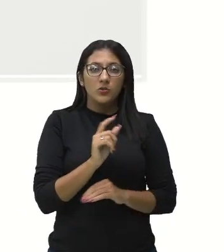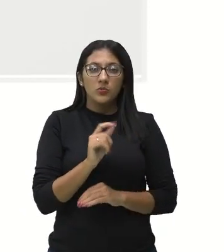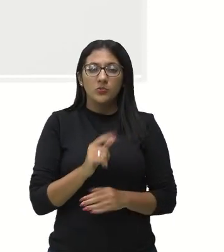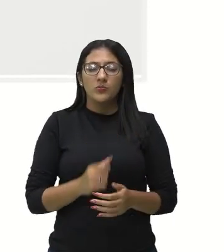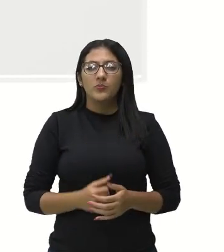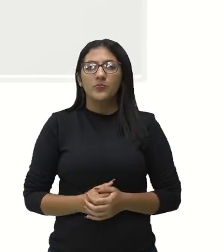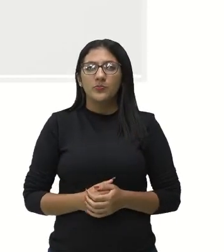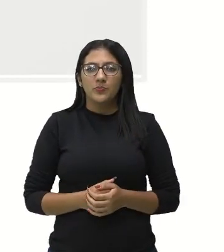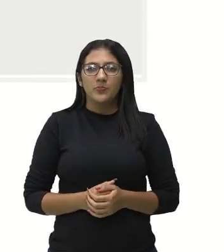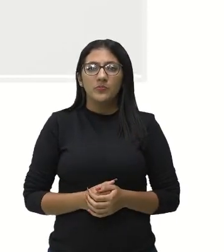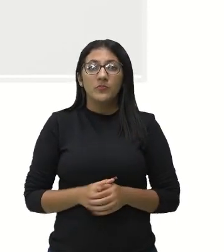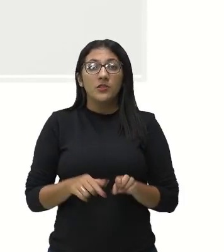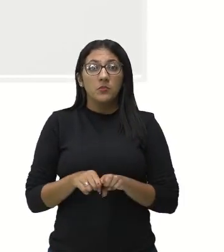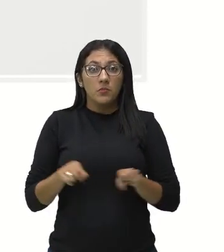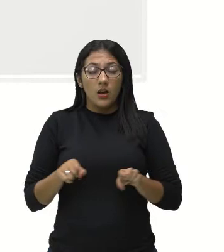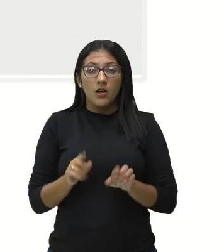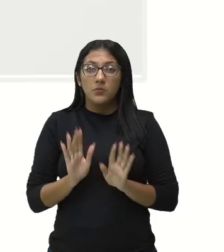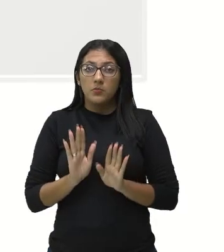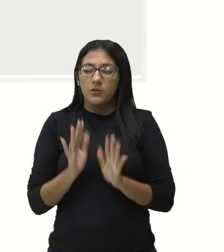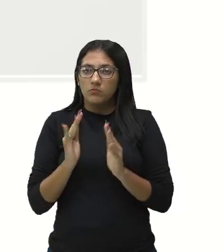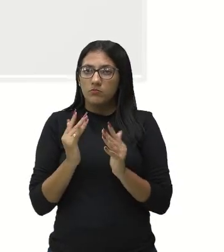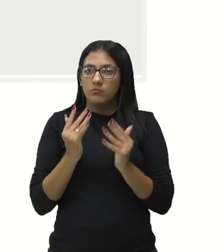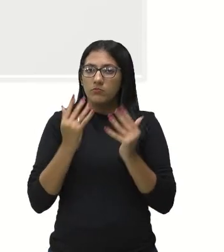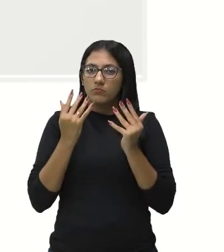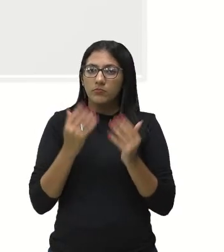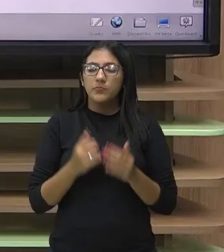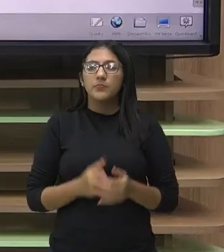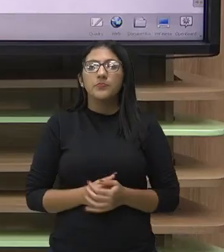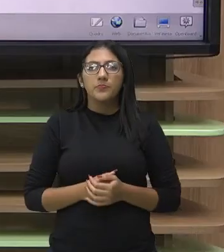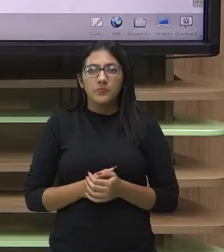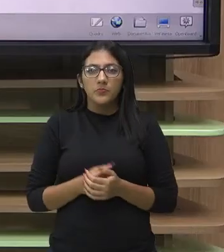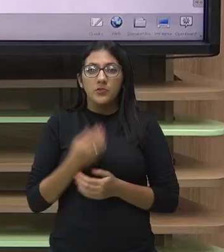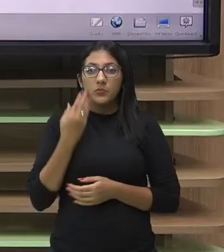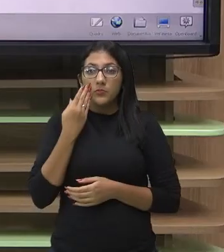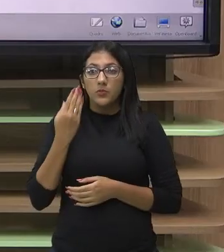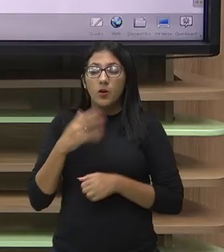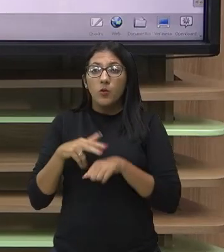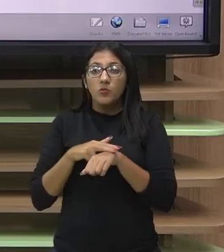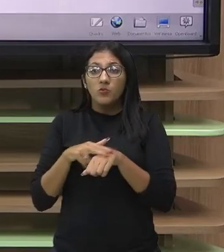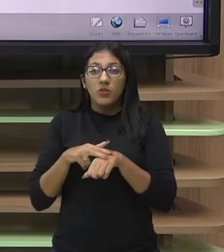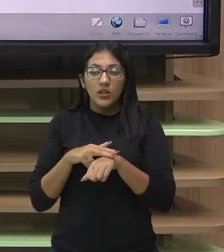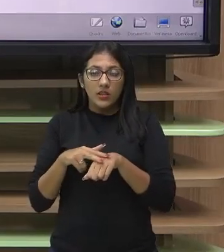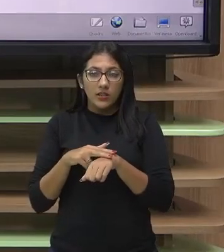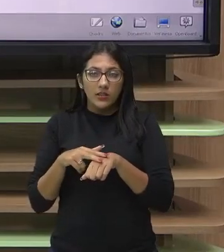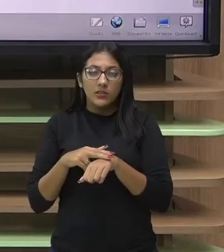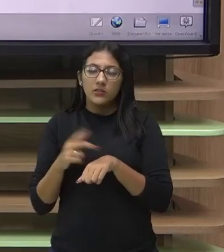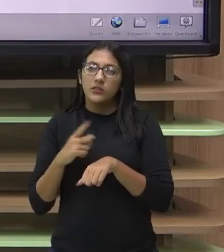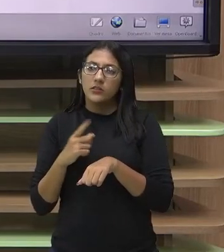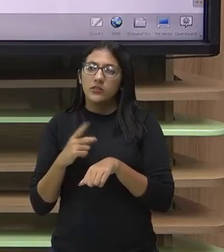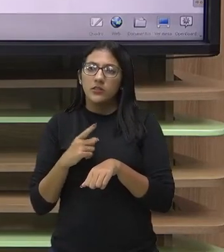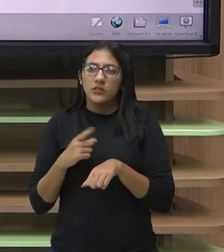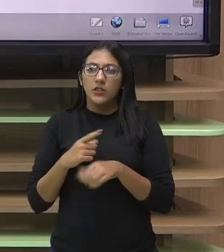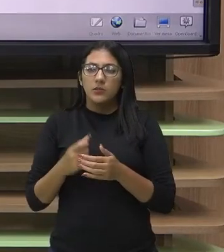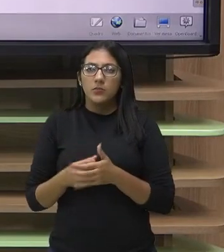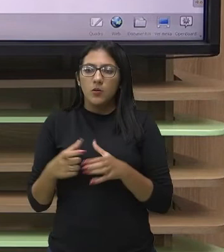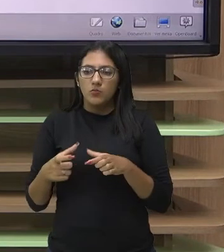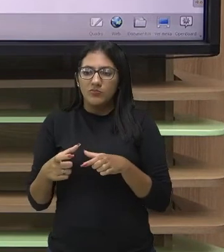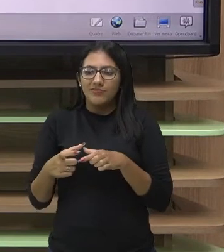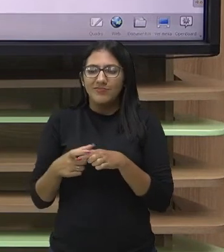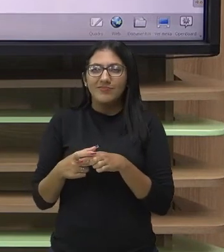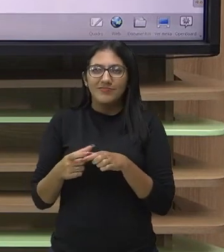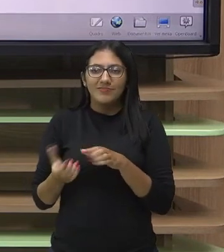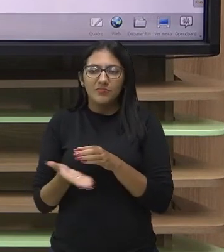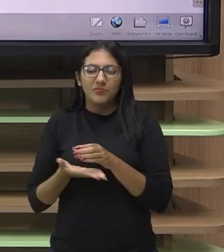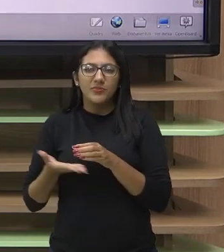Só que, observa o seguinte, né? O copo verde, o raio dele é menor, olha só. Se